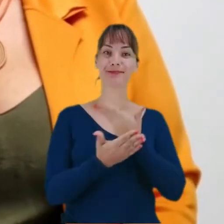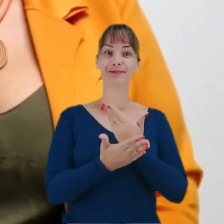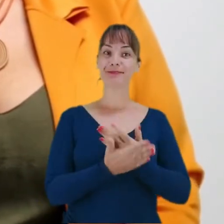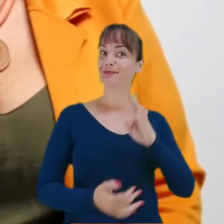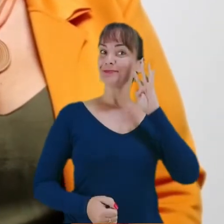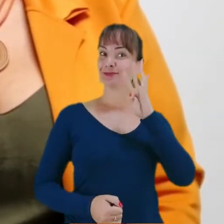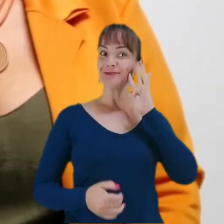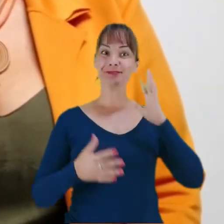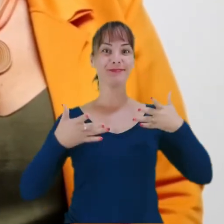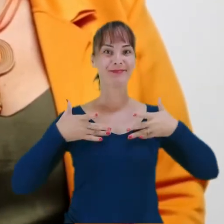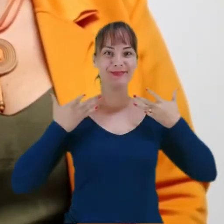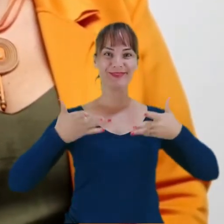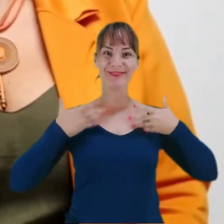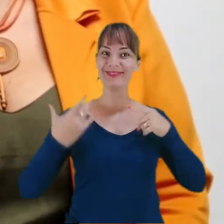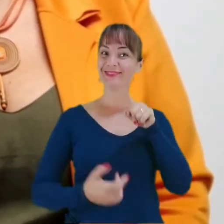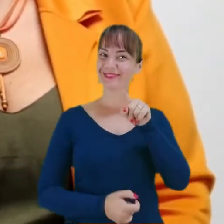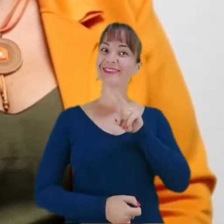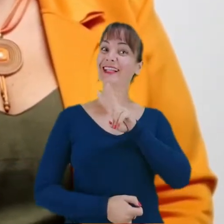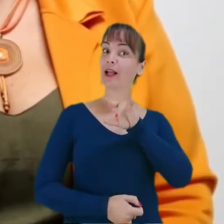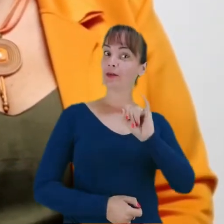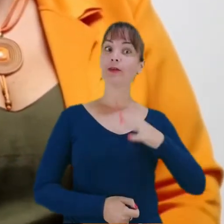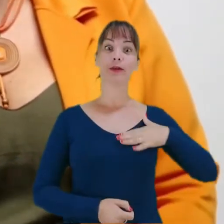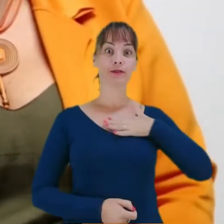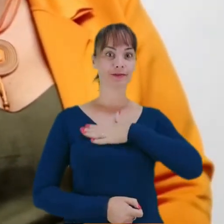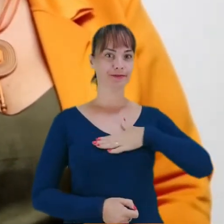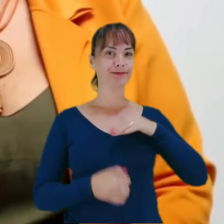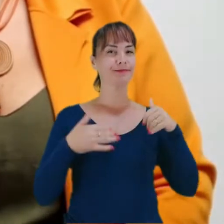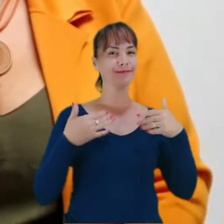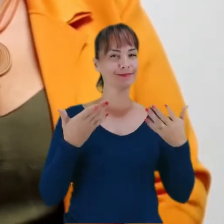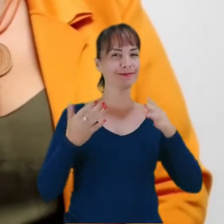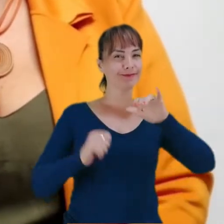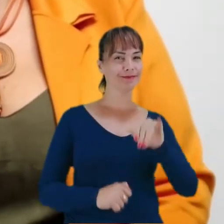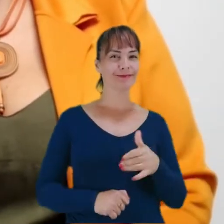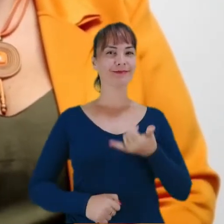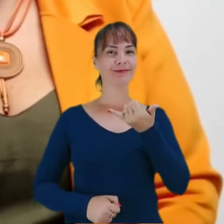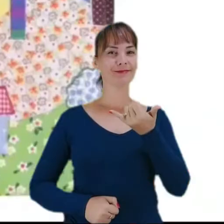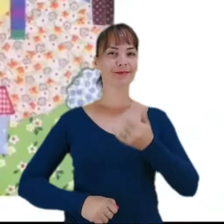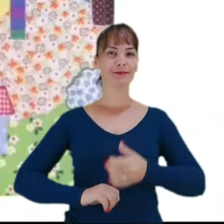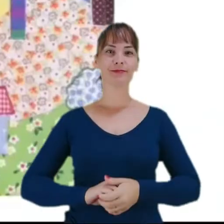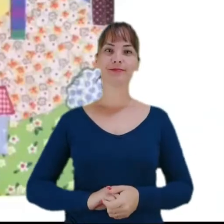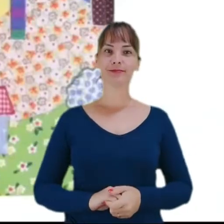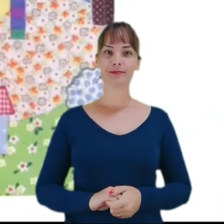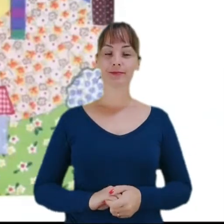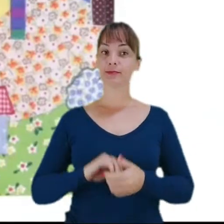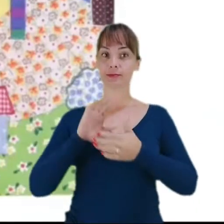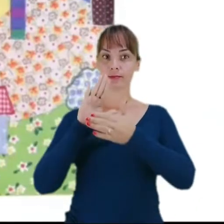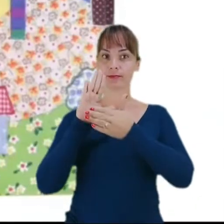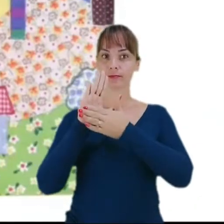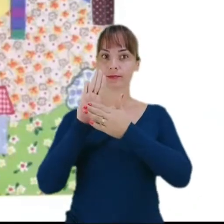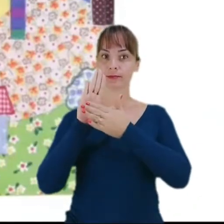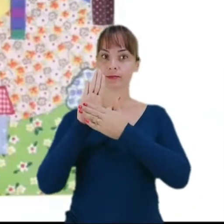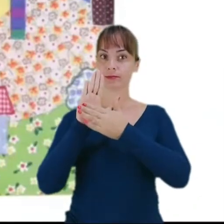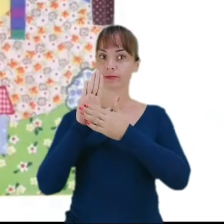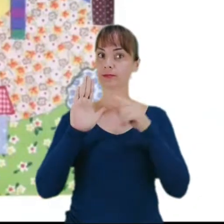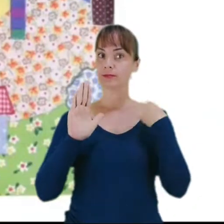bem bacana, bem divertida, que você vai gostar. Então, aproveite! A proposta da